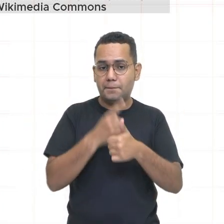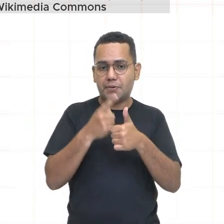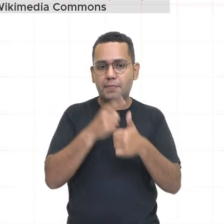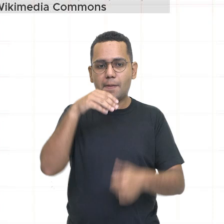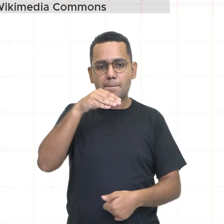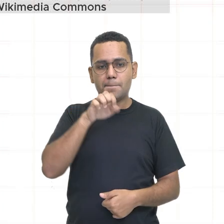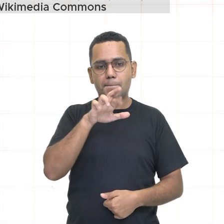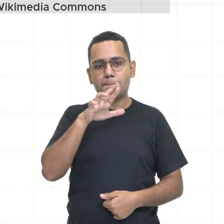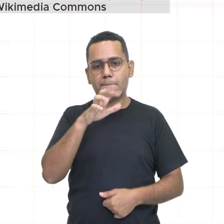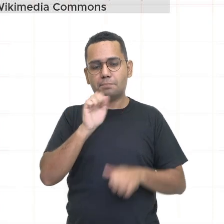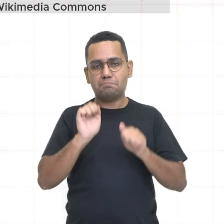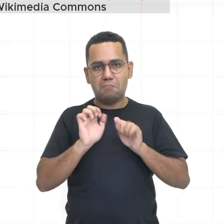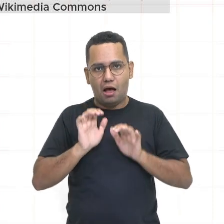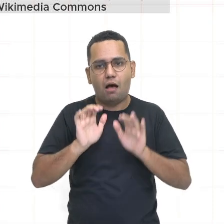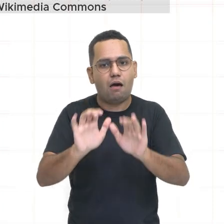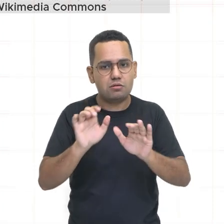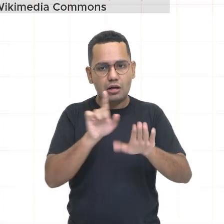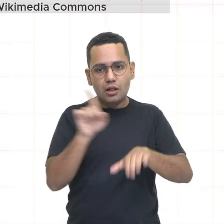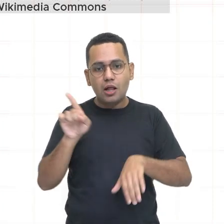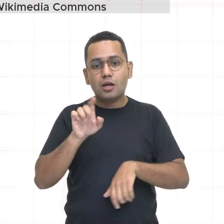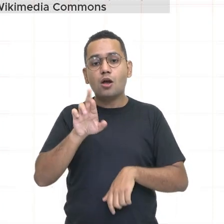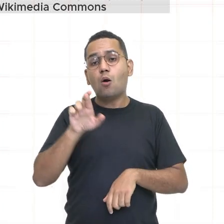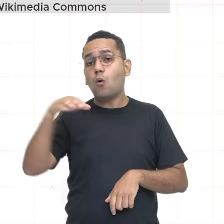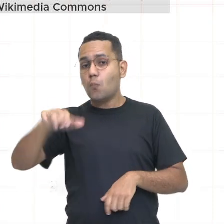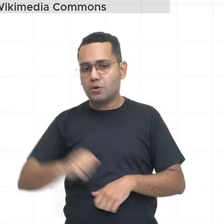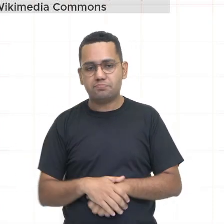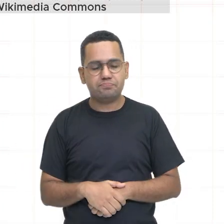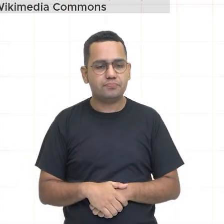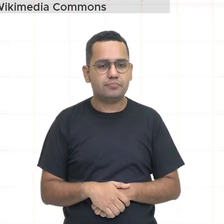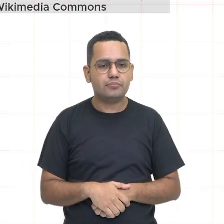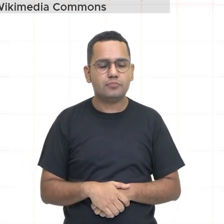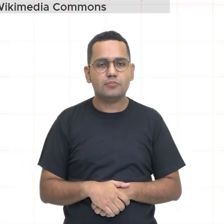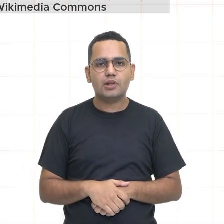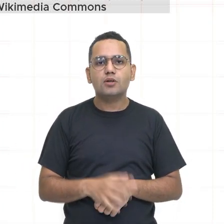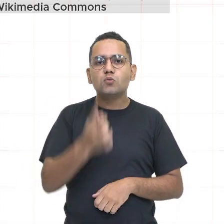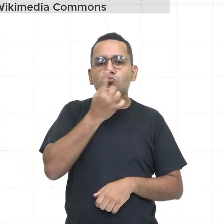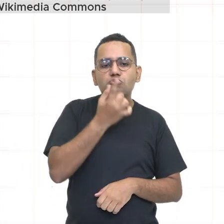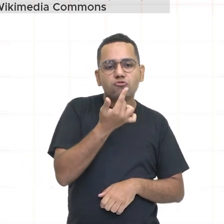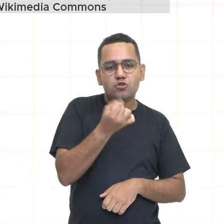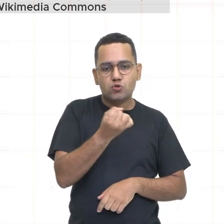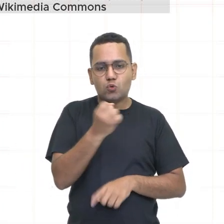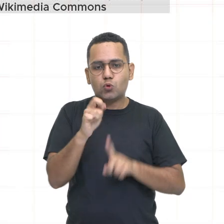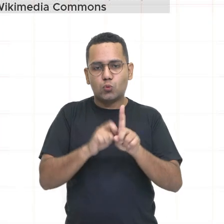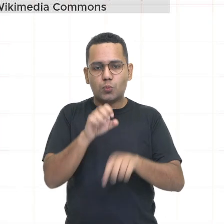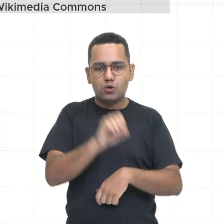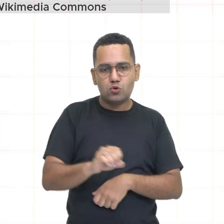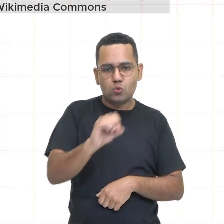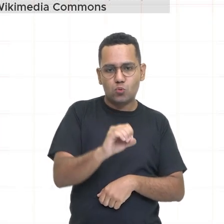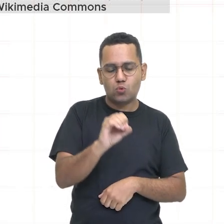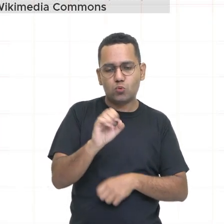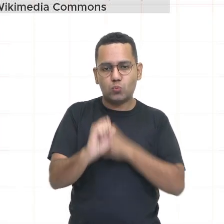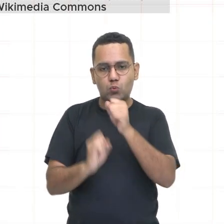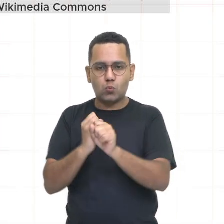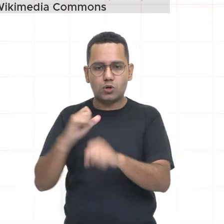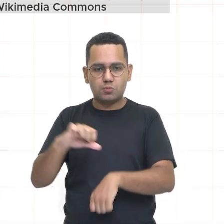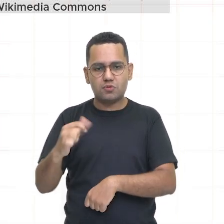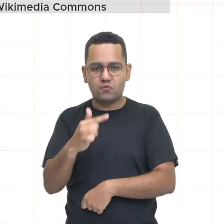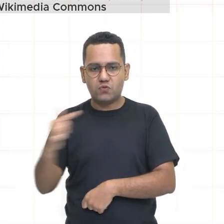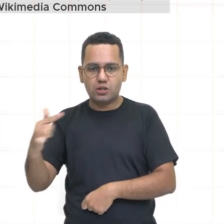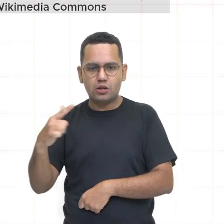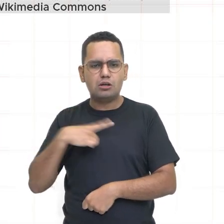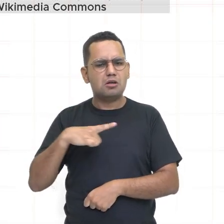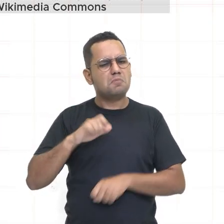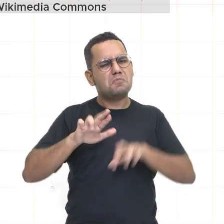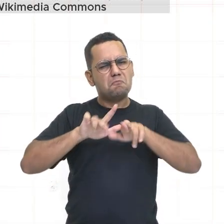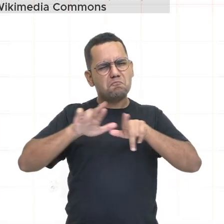dia 28 de outubro de 1922, milhares de camisas negras, membros da milícia